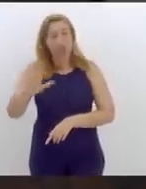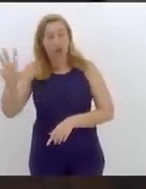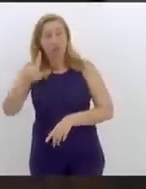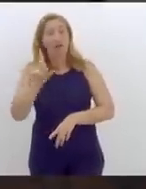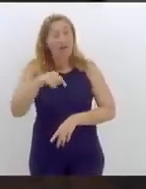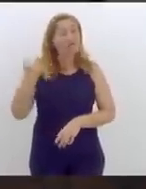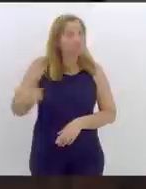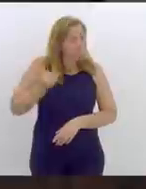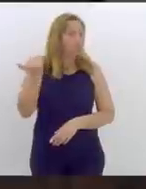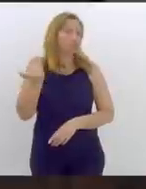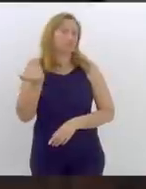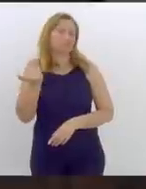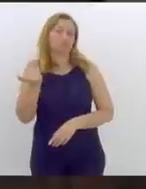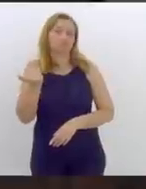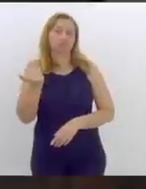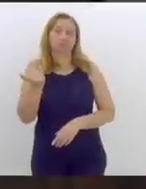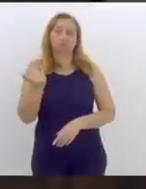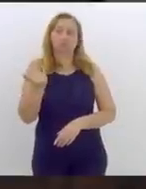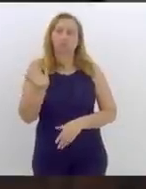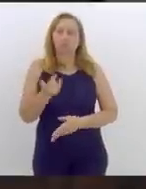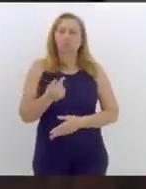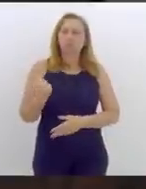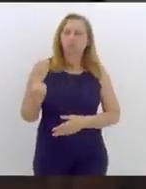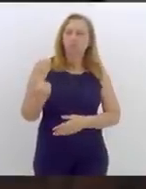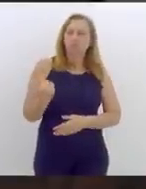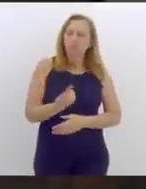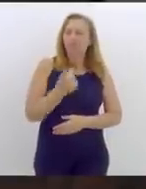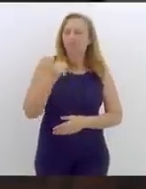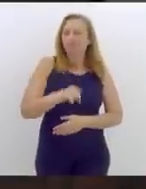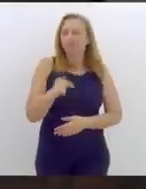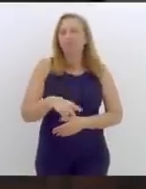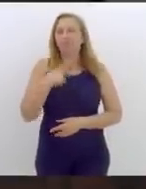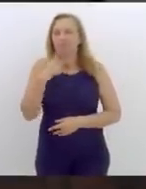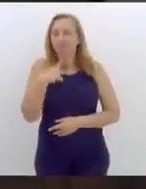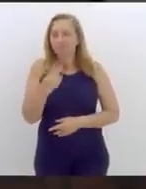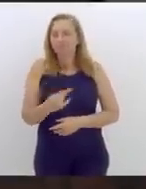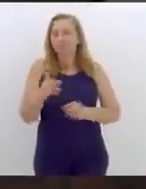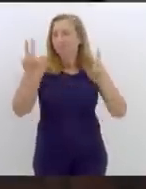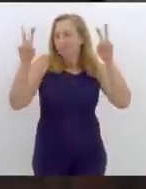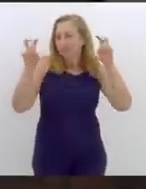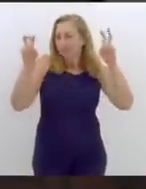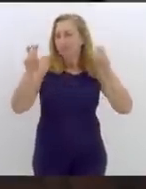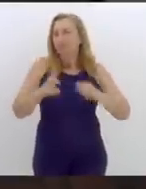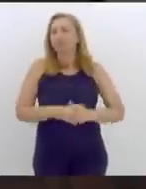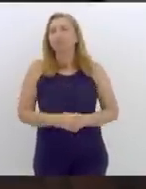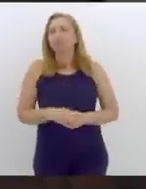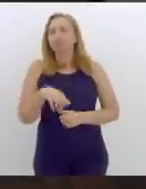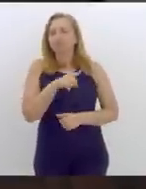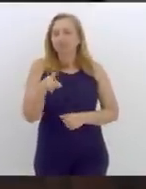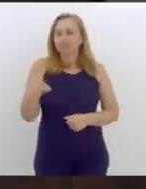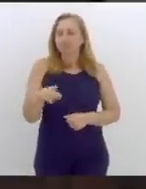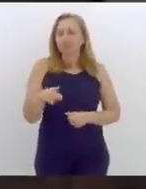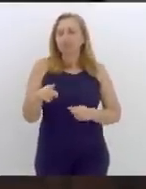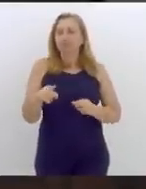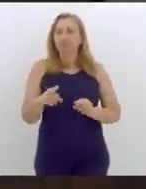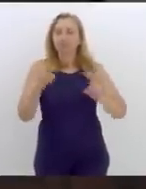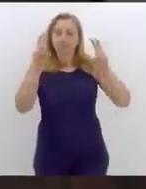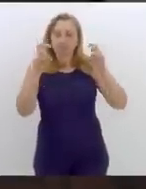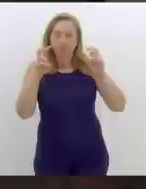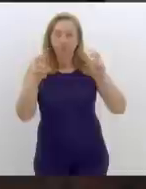é importante então nós estamos aqui para para falar exatamente sobre essa questão que você pega cada caso aqui